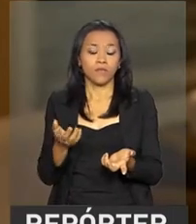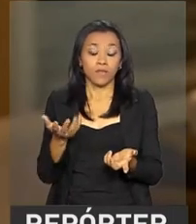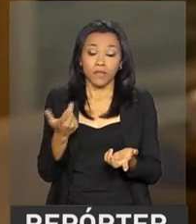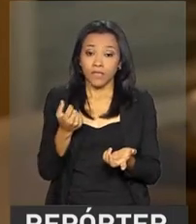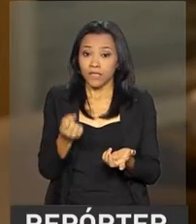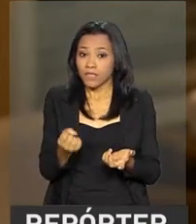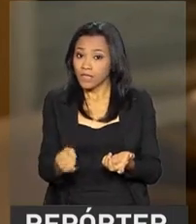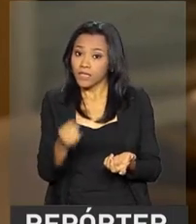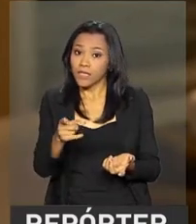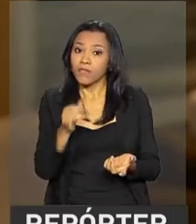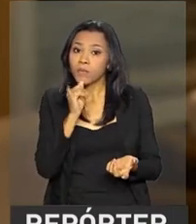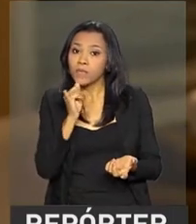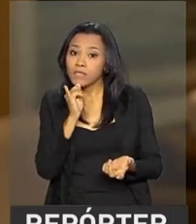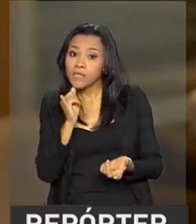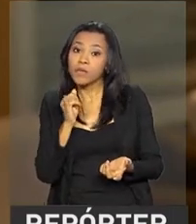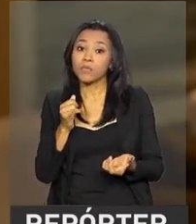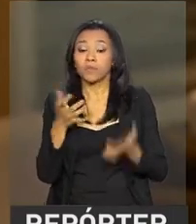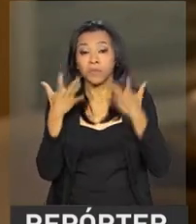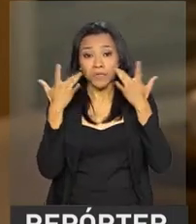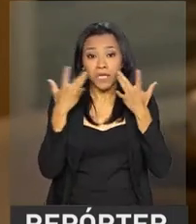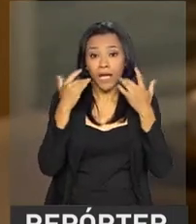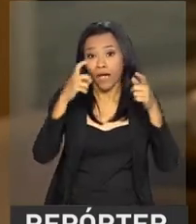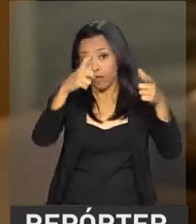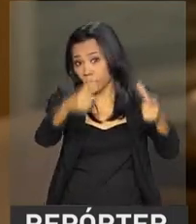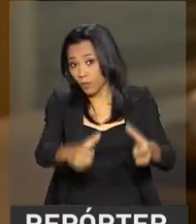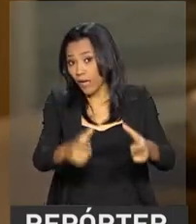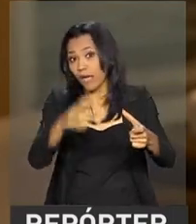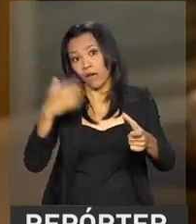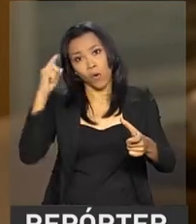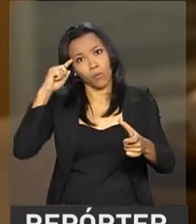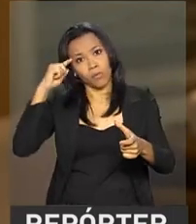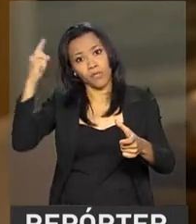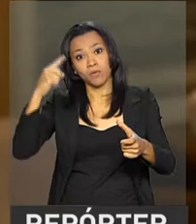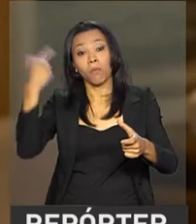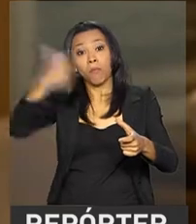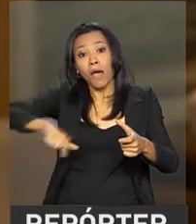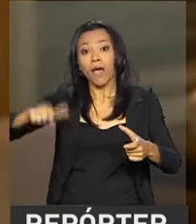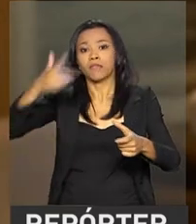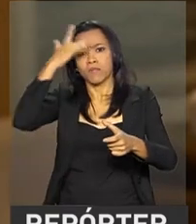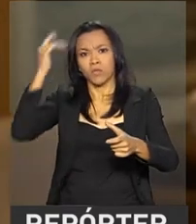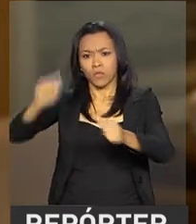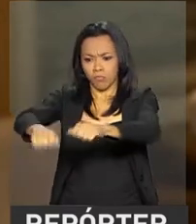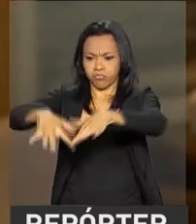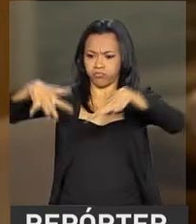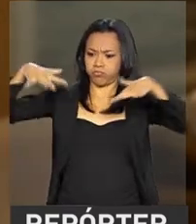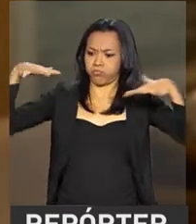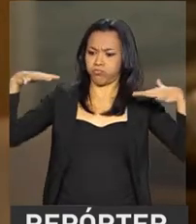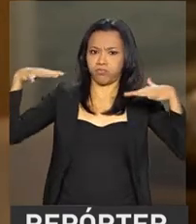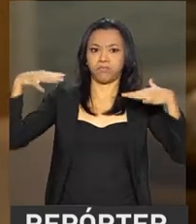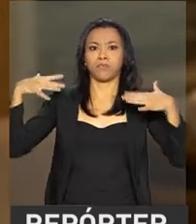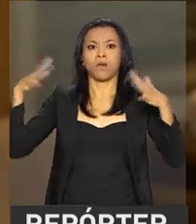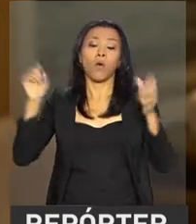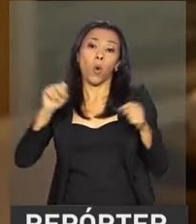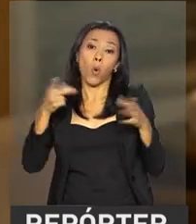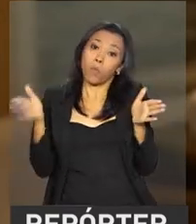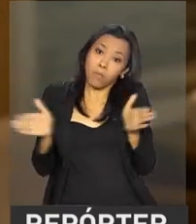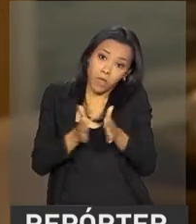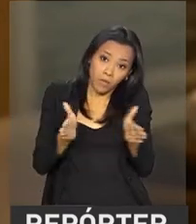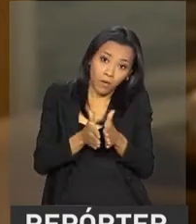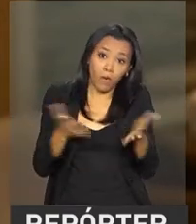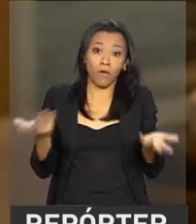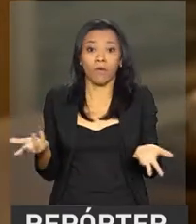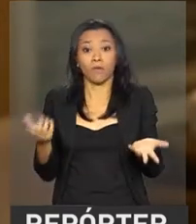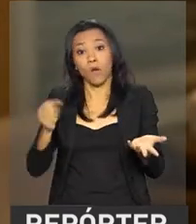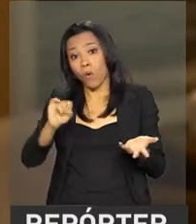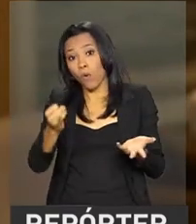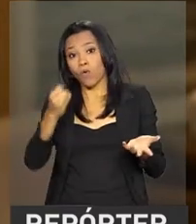propôs um exemplo no teatro com mais pessoas mas público agora você tem um teatro com um público menor o teu